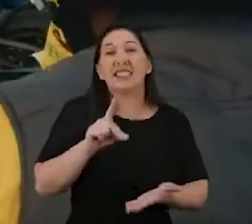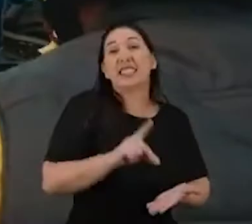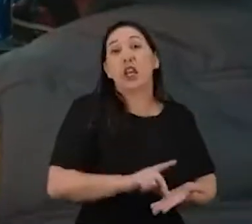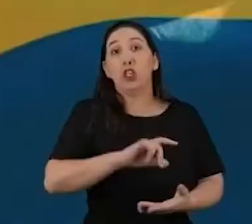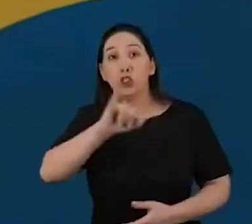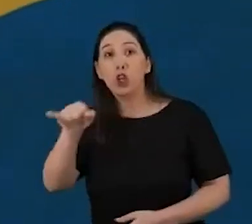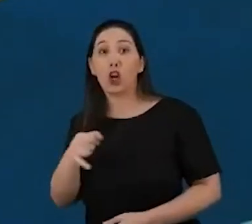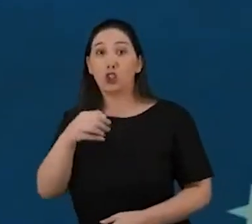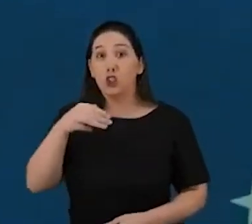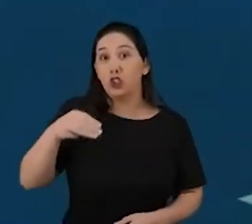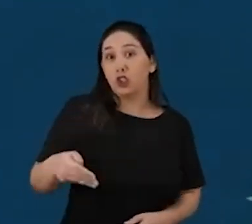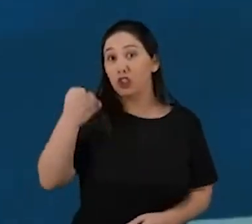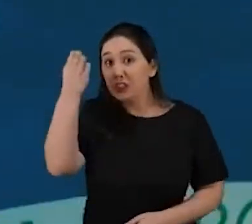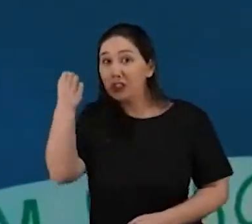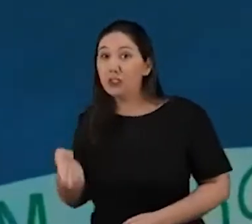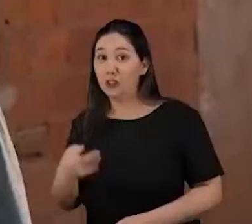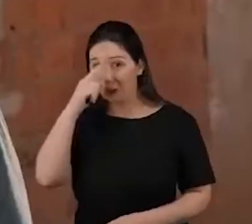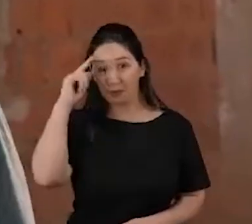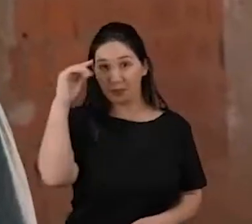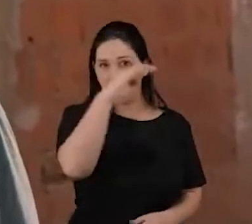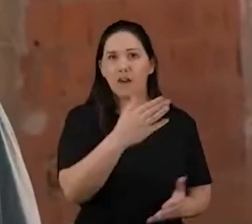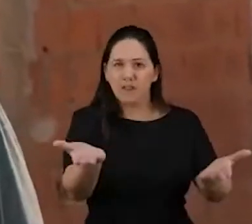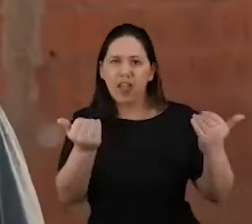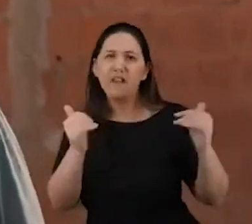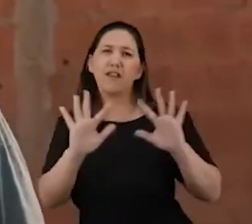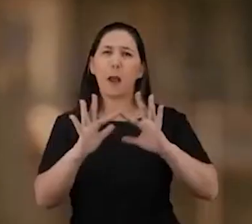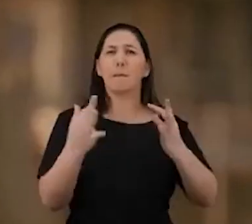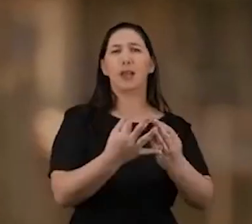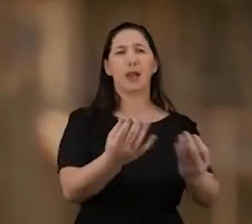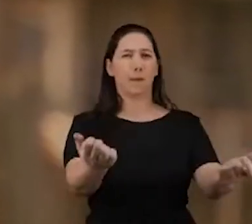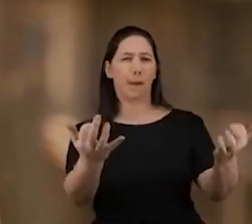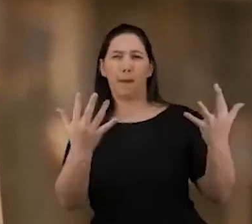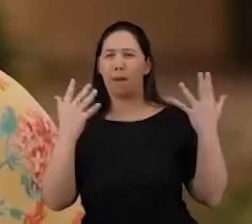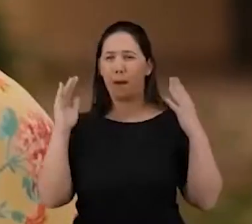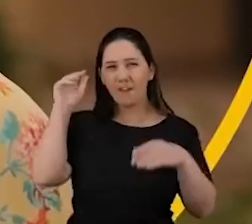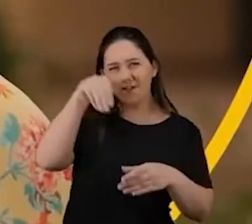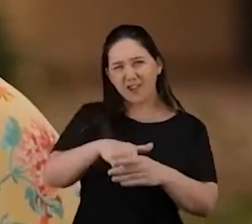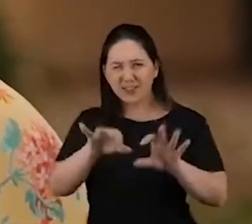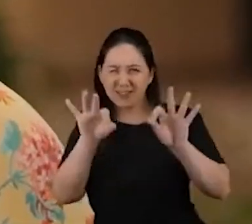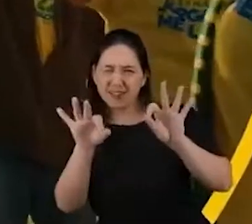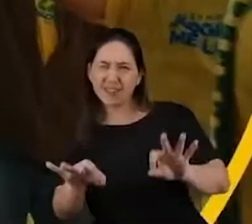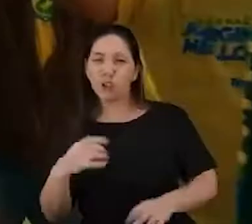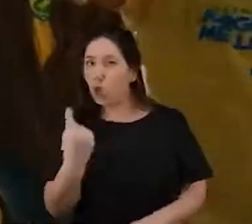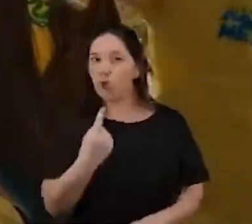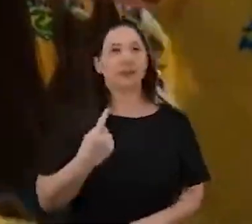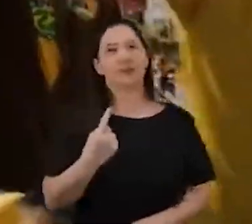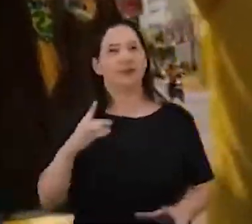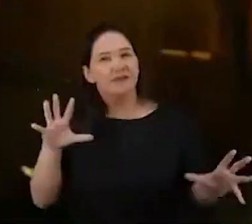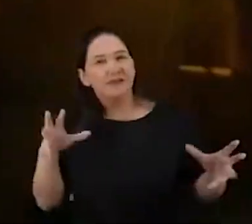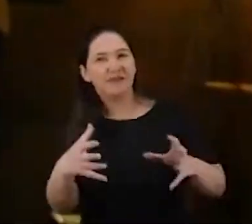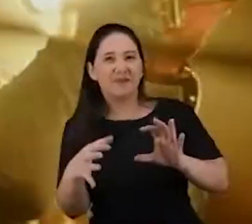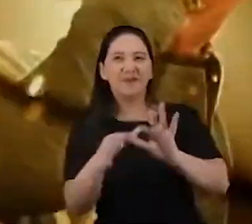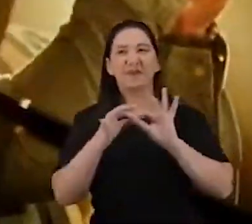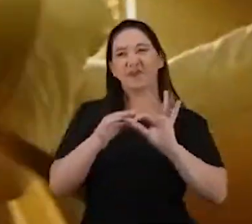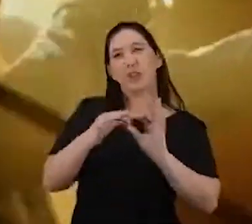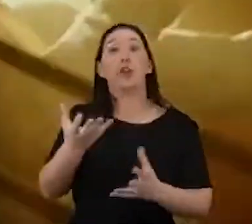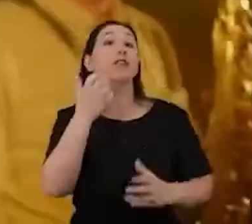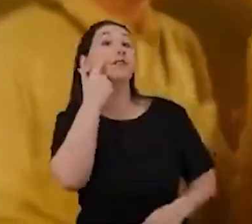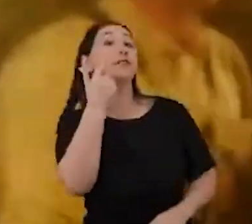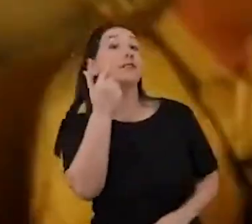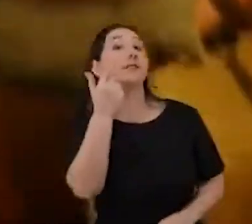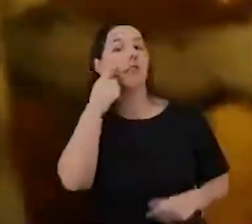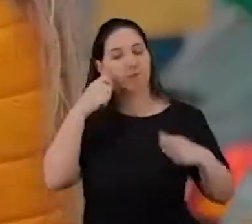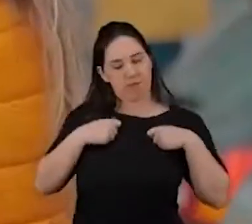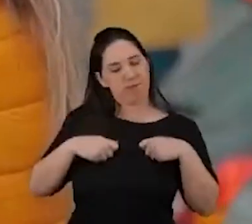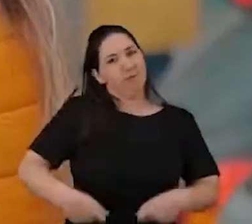e Jorginho, oh, oh. Chame a família inteira, ninguém vai ficar sozinho, oh, oh, oh. Agora